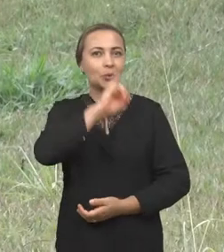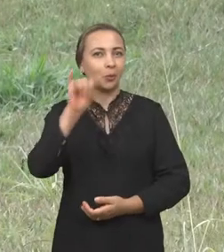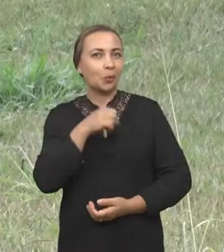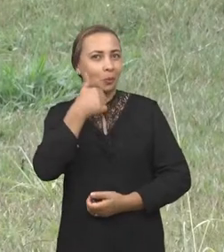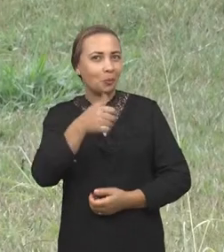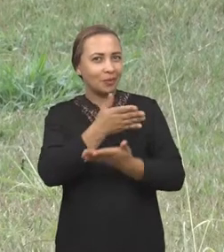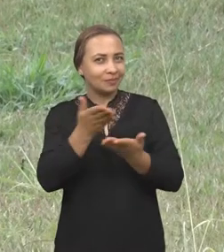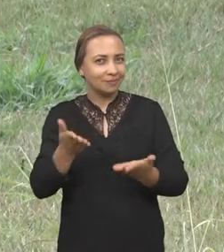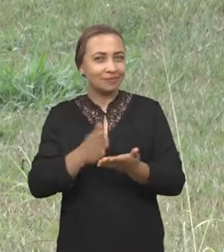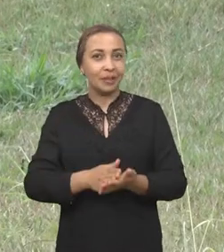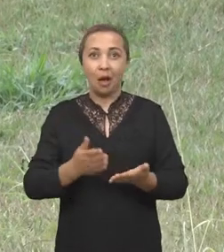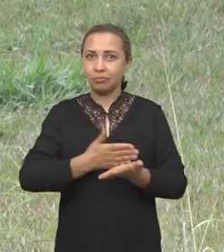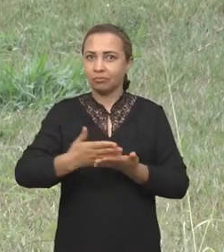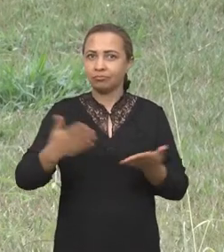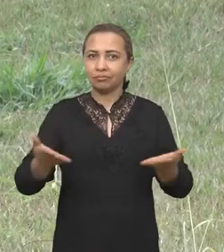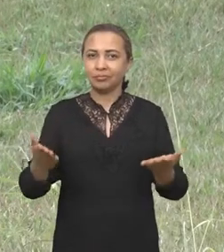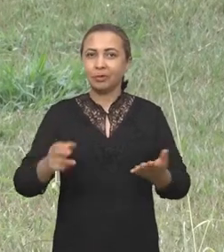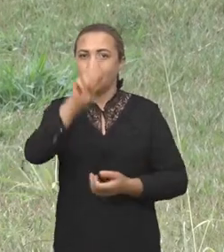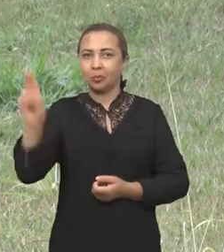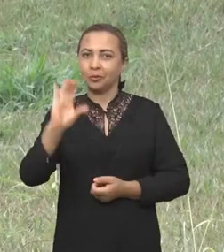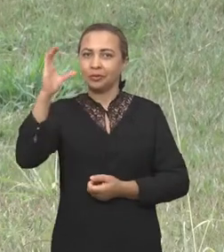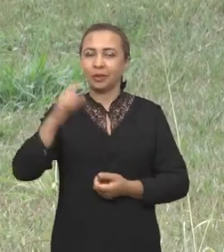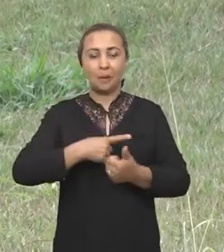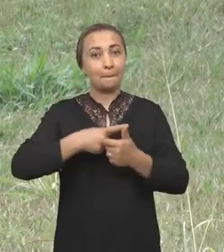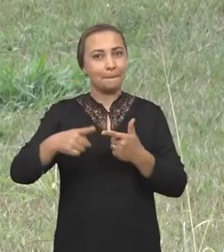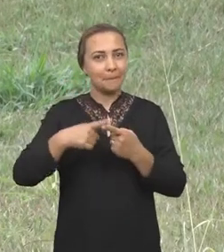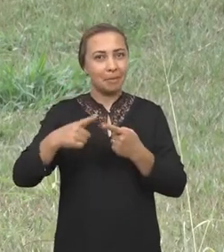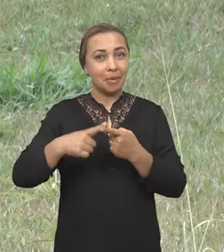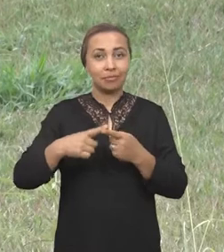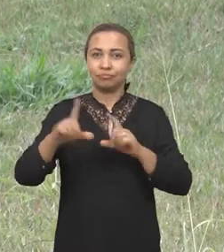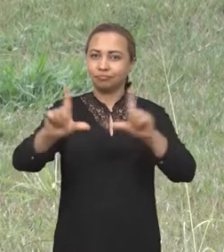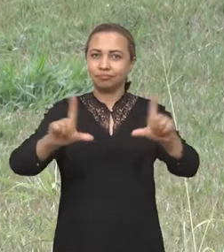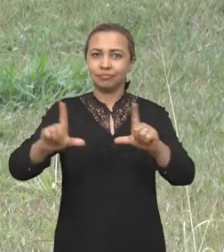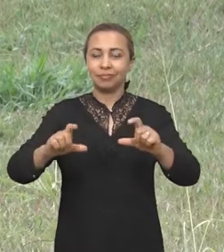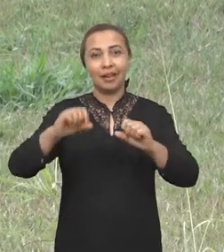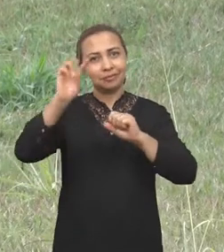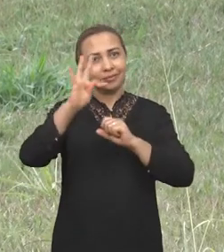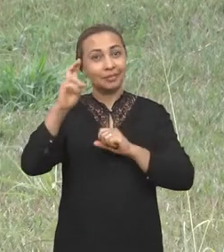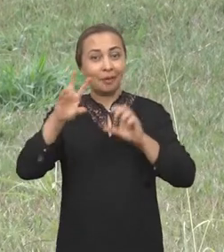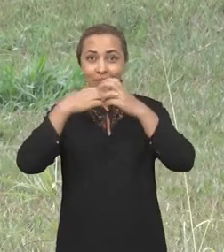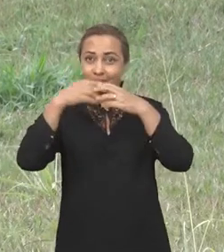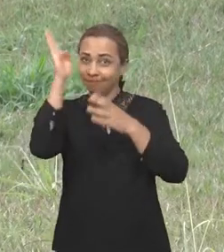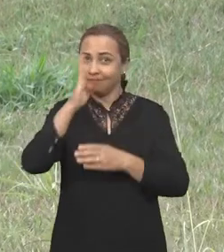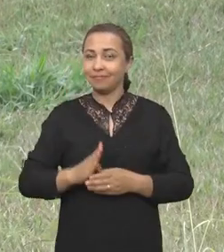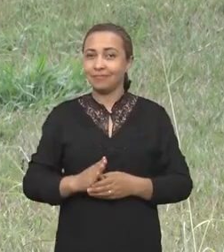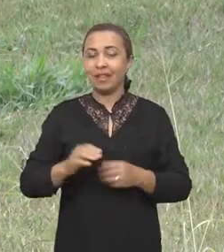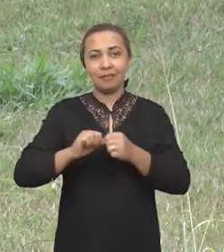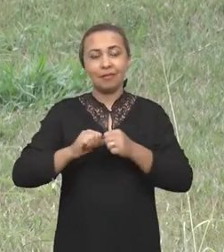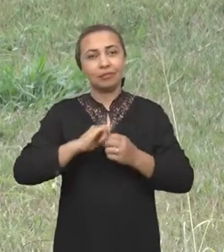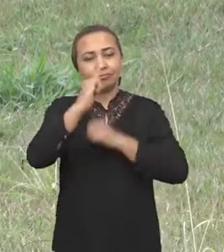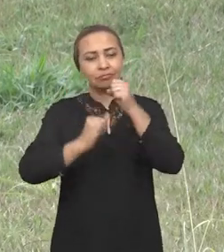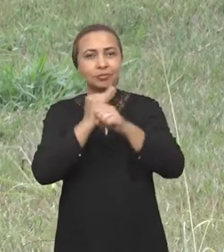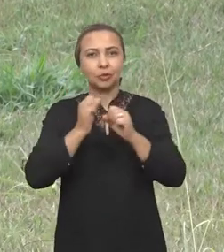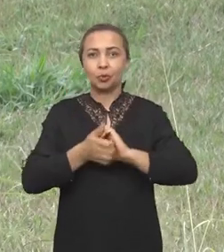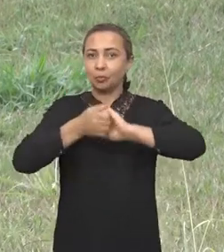Olá, tudo bem com você? No ar, mais um Univerciência, o primeiro programa brasileiro de TV aberta e internet, que é produzido por meio